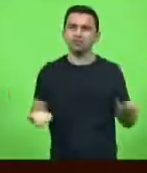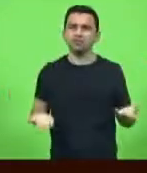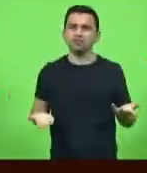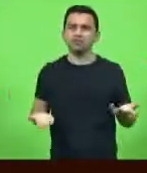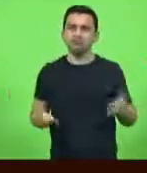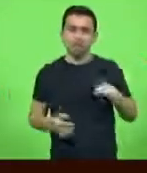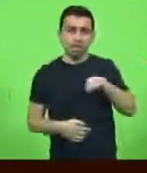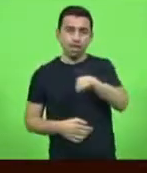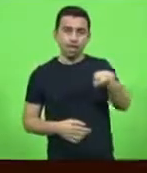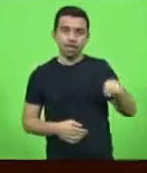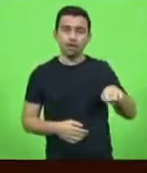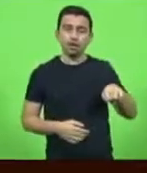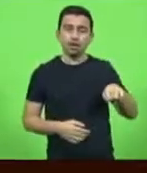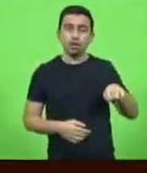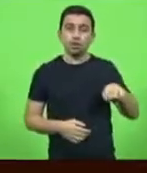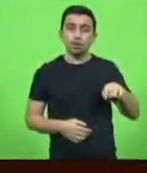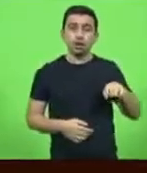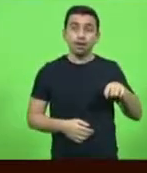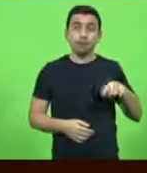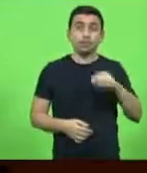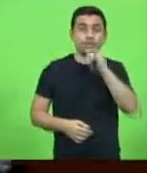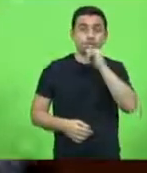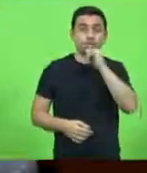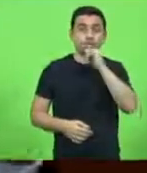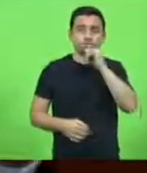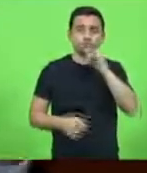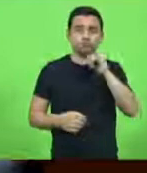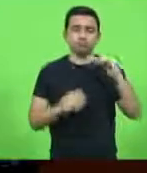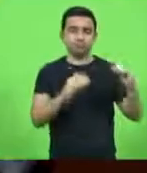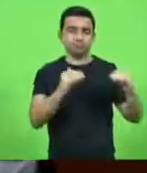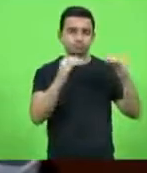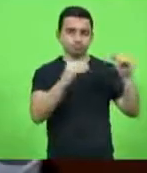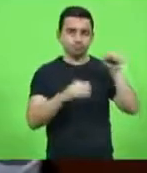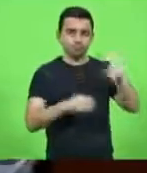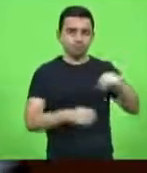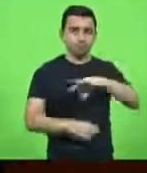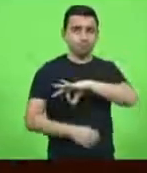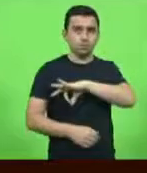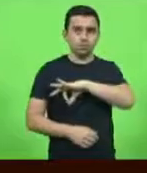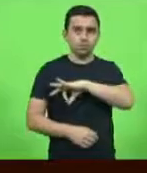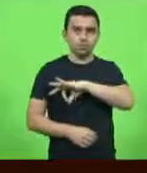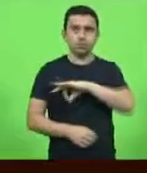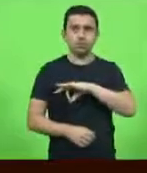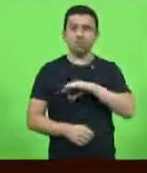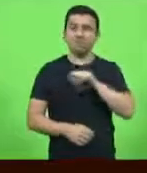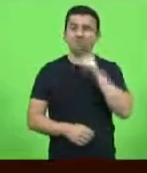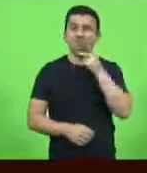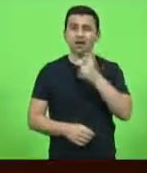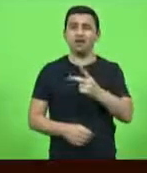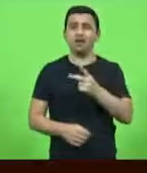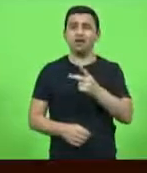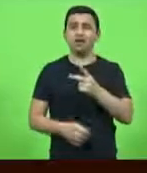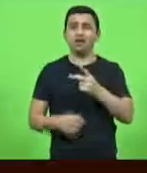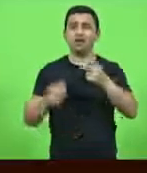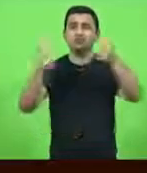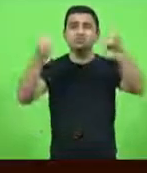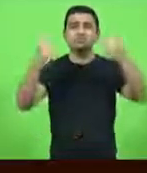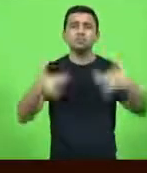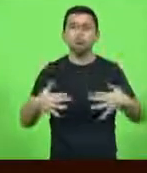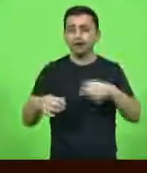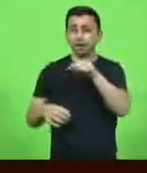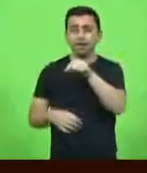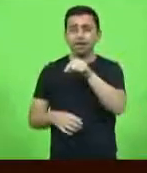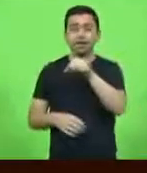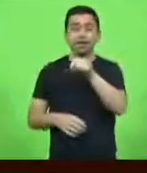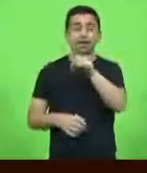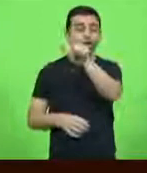da Polícia Militar Capitão faz da sua fala uma menção a um candidato que